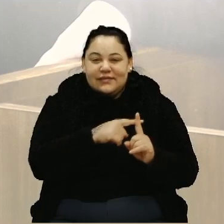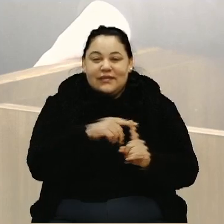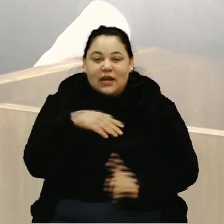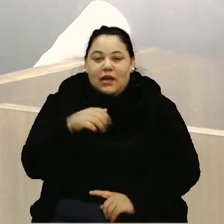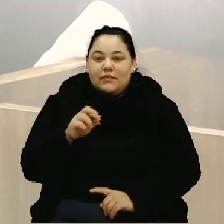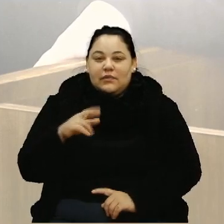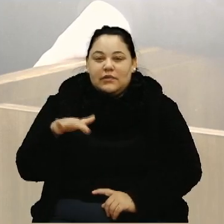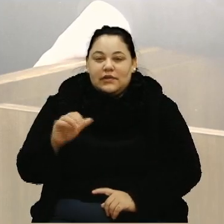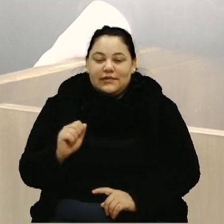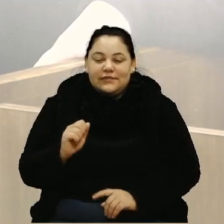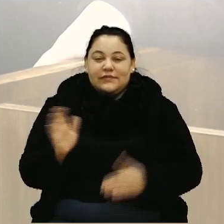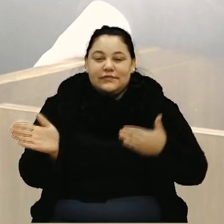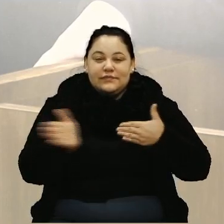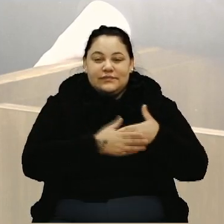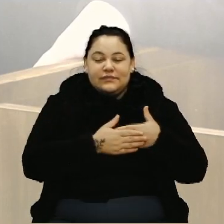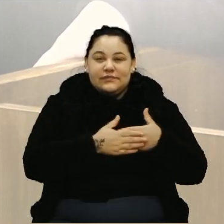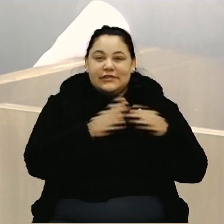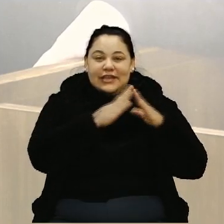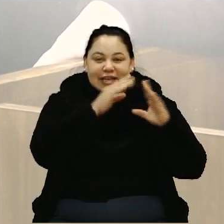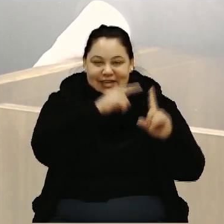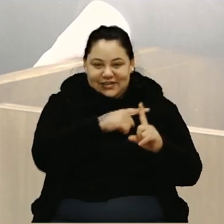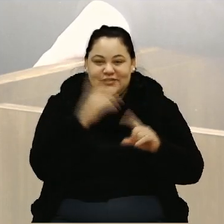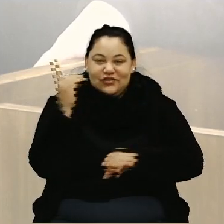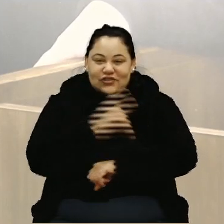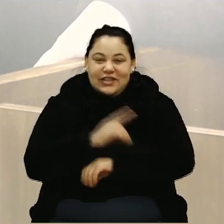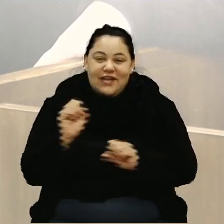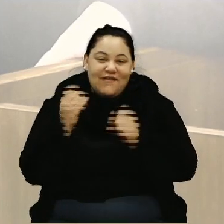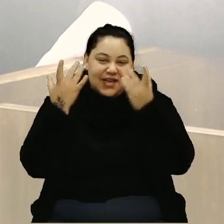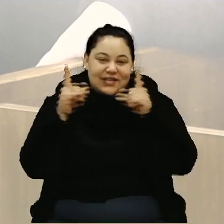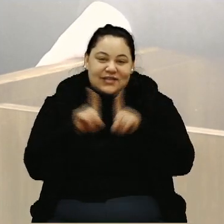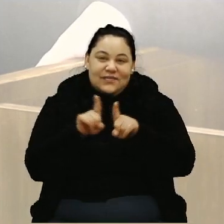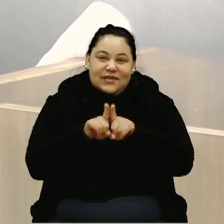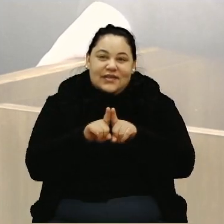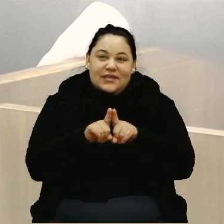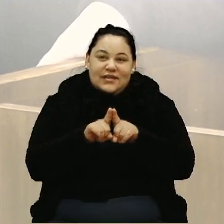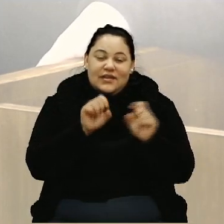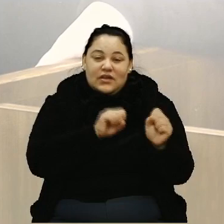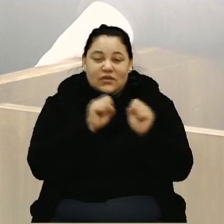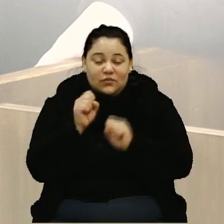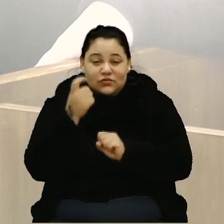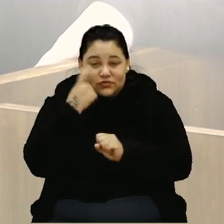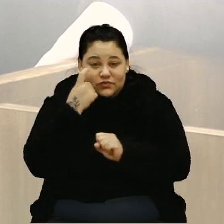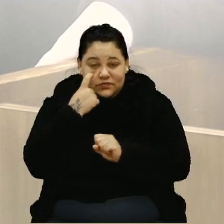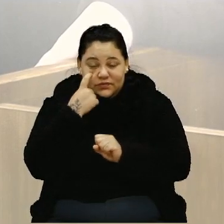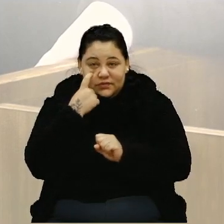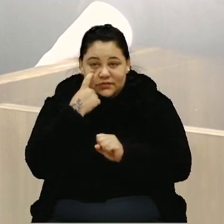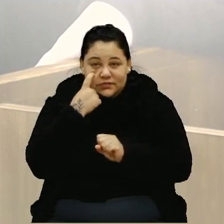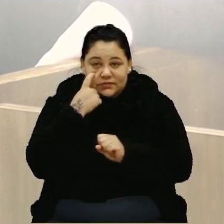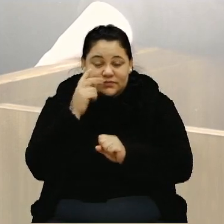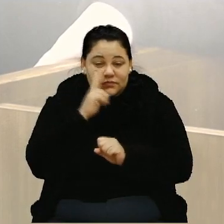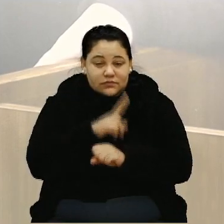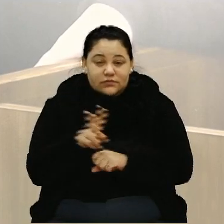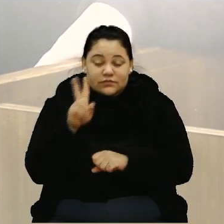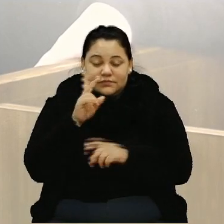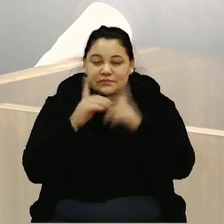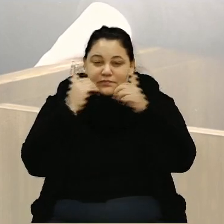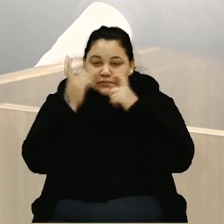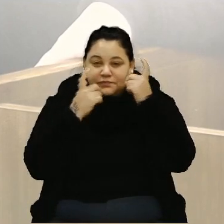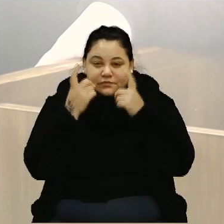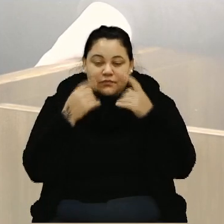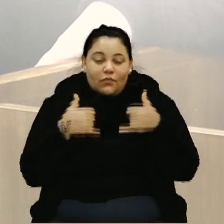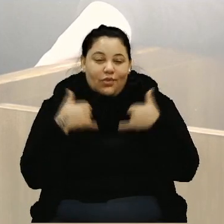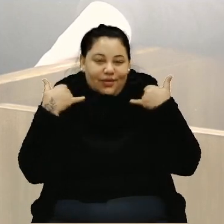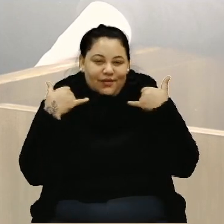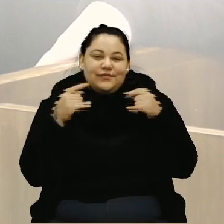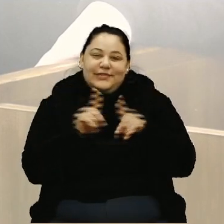dia da festa. E eu pude ver no teu olhar, Maria, a preocupação e o orgulho ao mesmo tempo. Né? Porque o